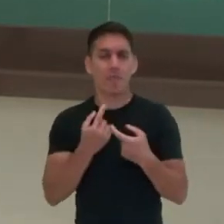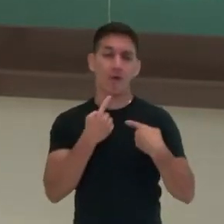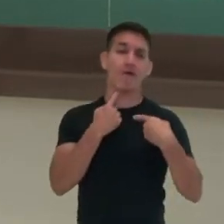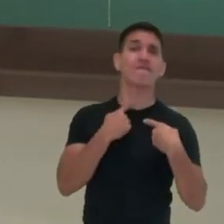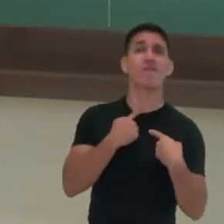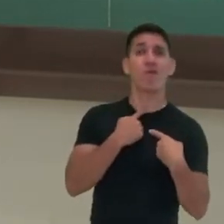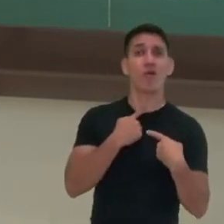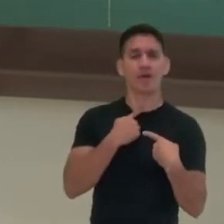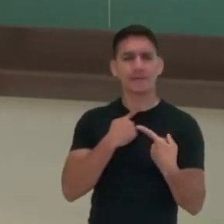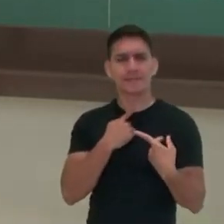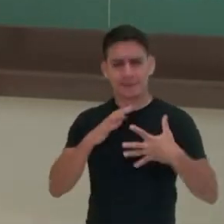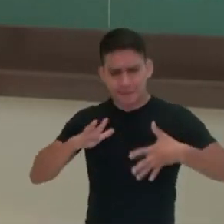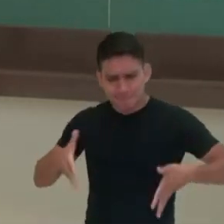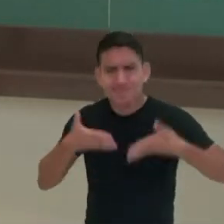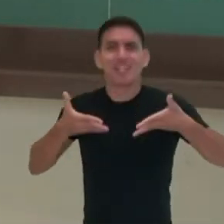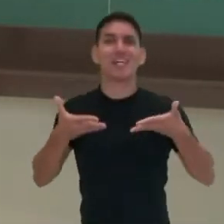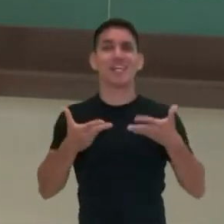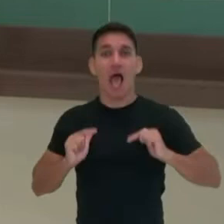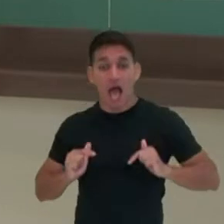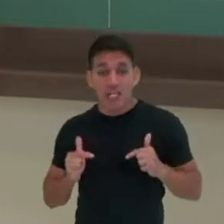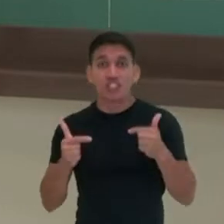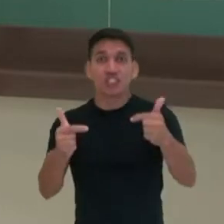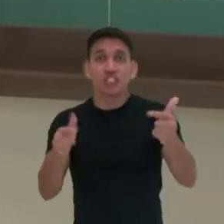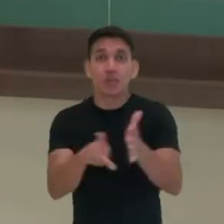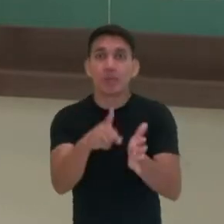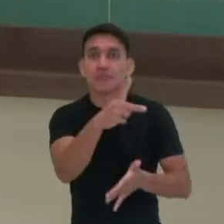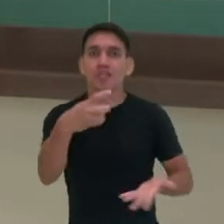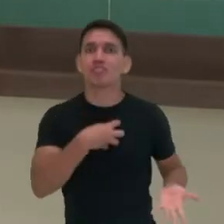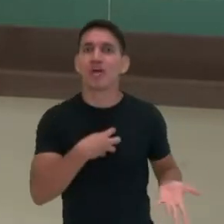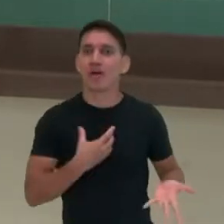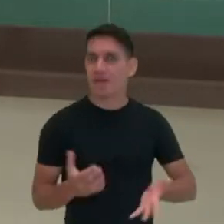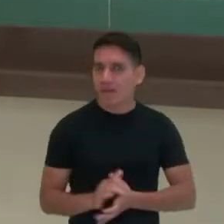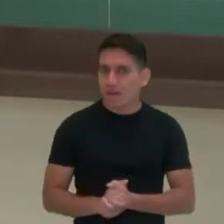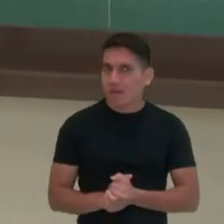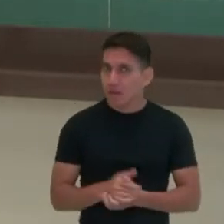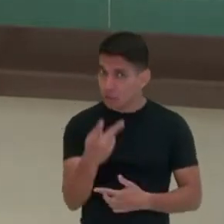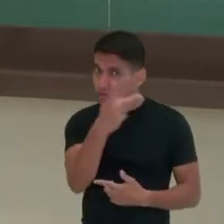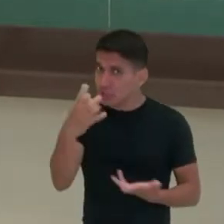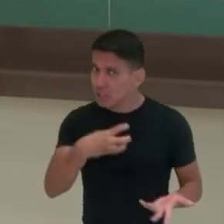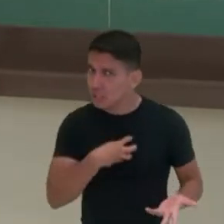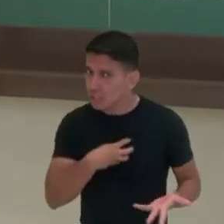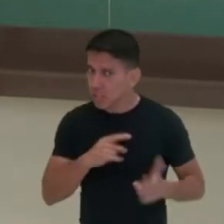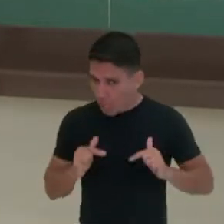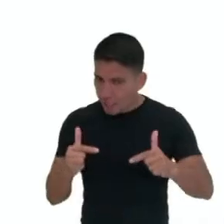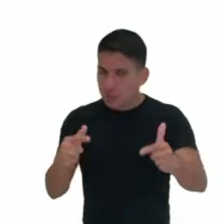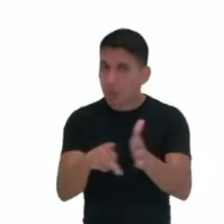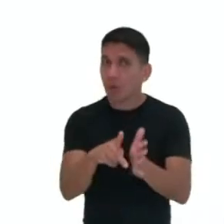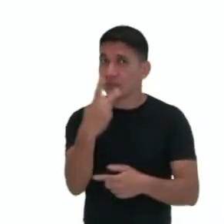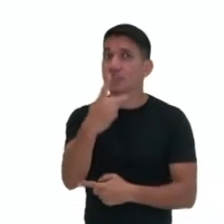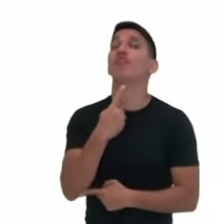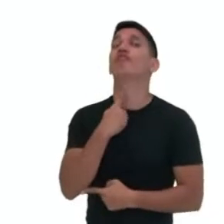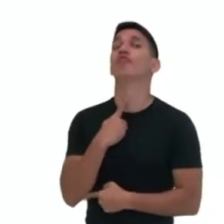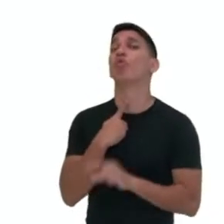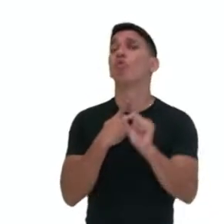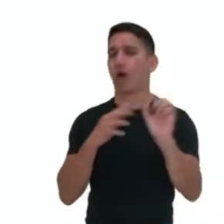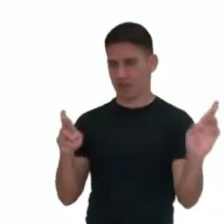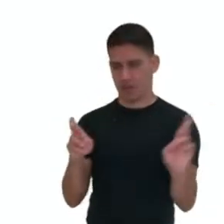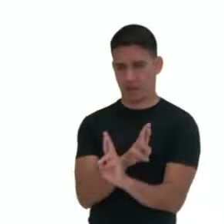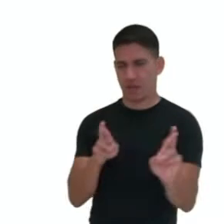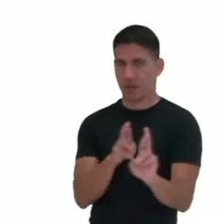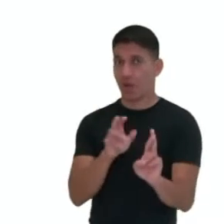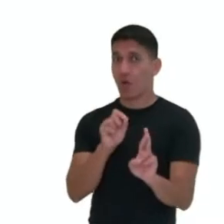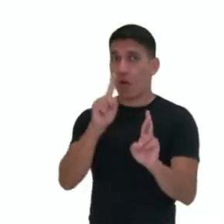te determina a agir como você age? Para você, agir conforme a vontade está mais relacionada